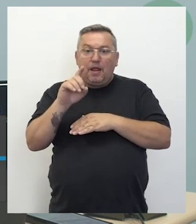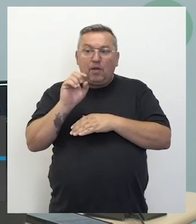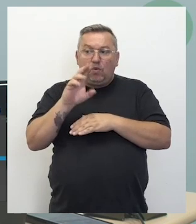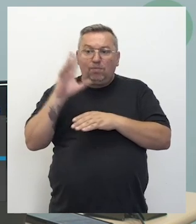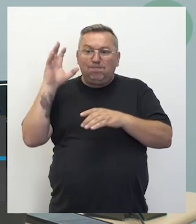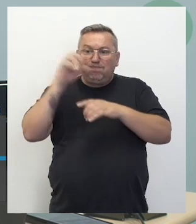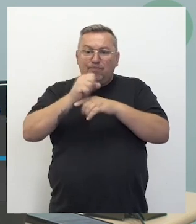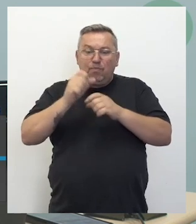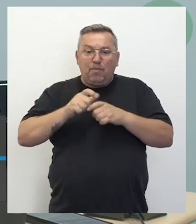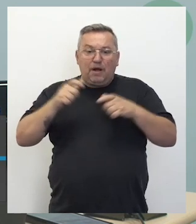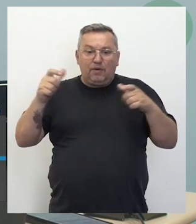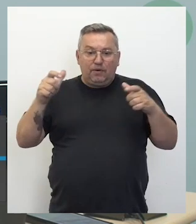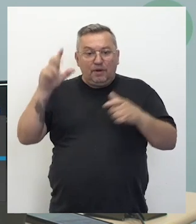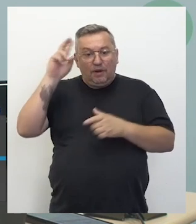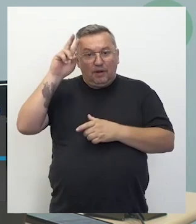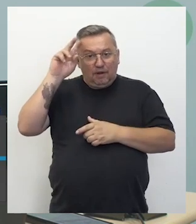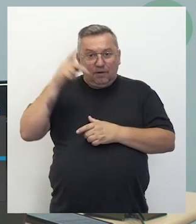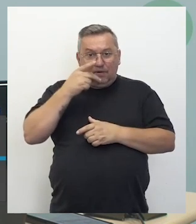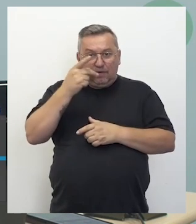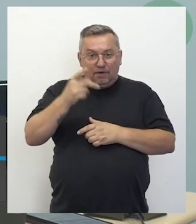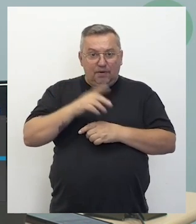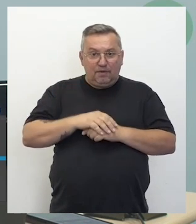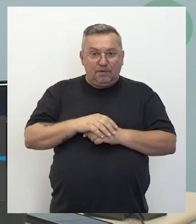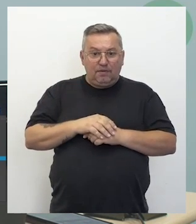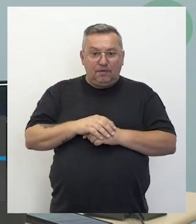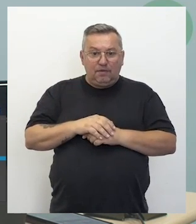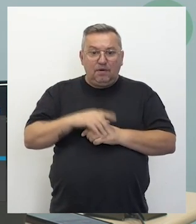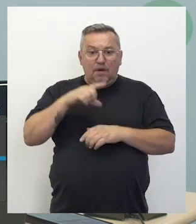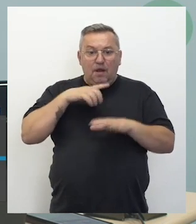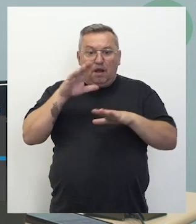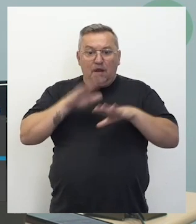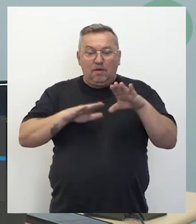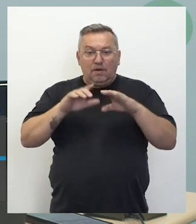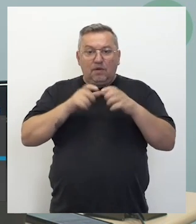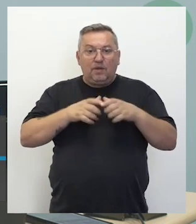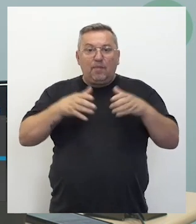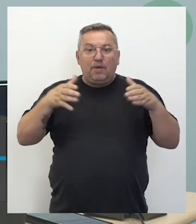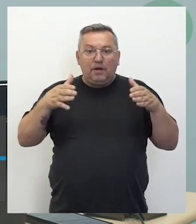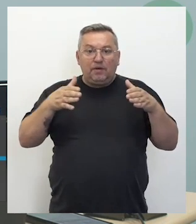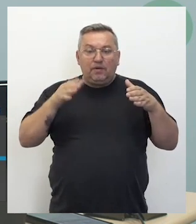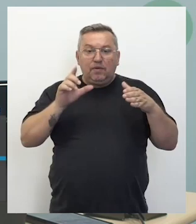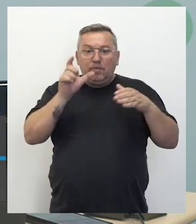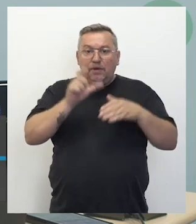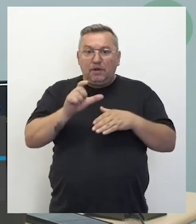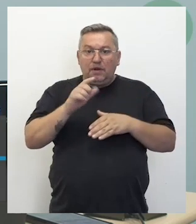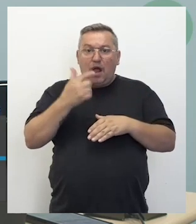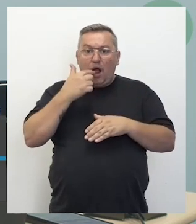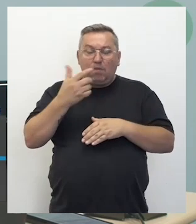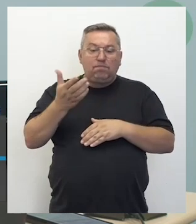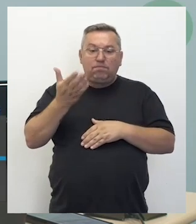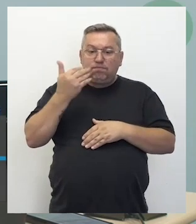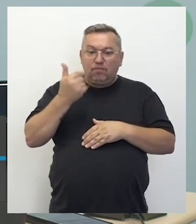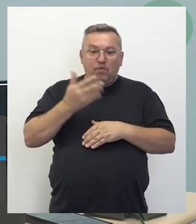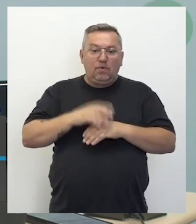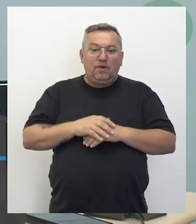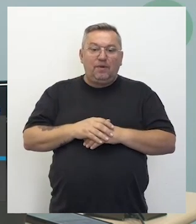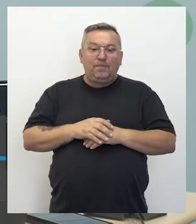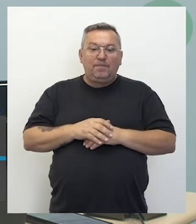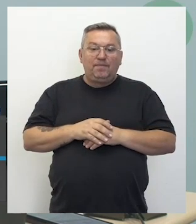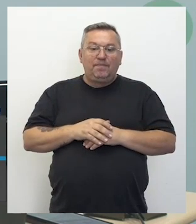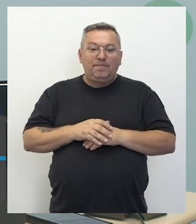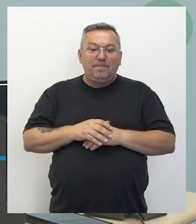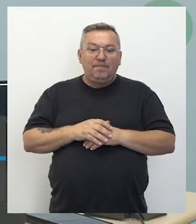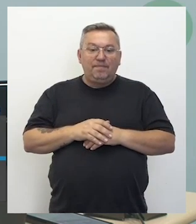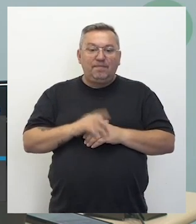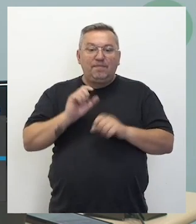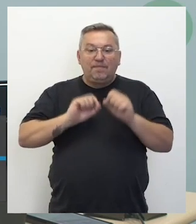eles. Lembra que eu falei, a questão da presa-predador muitas vezes está ligada ao tamanho. Se é pequeno e cabe na minha boca, vira comida. É simples assim. Sim.